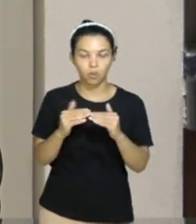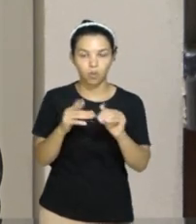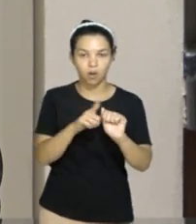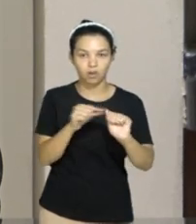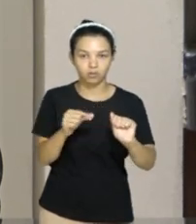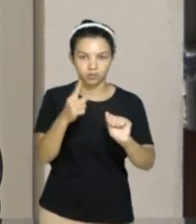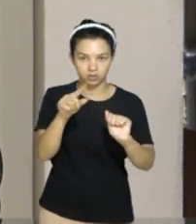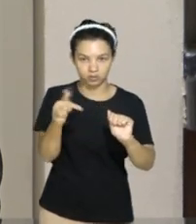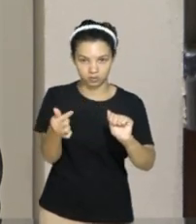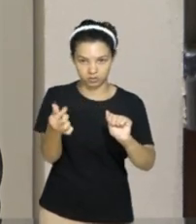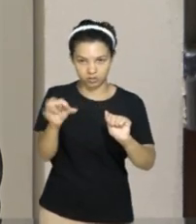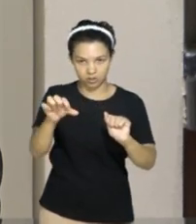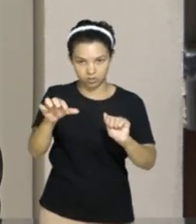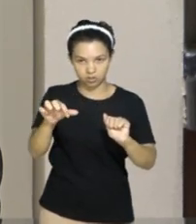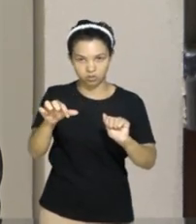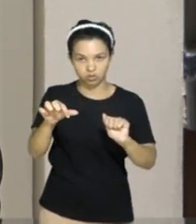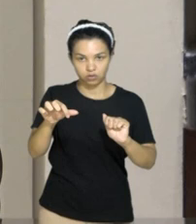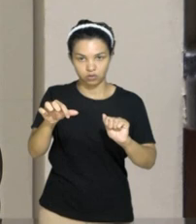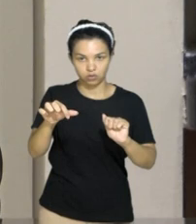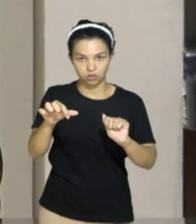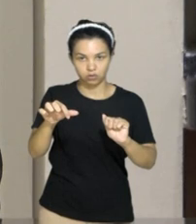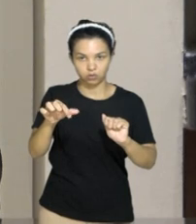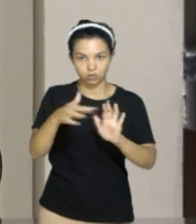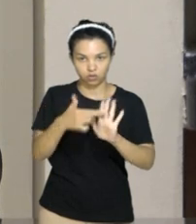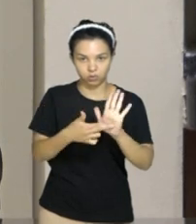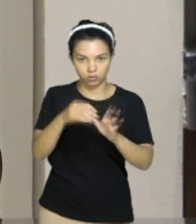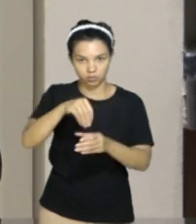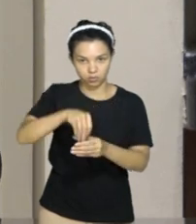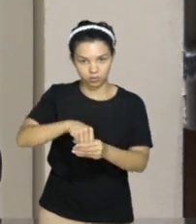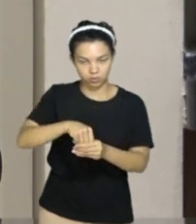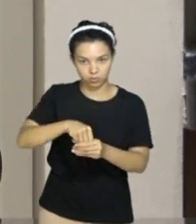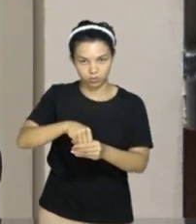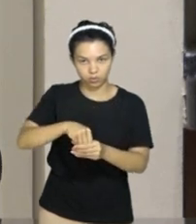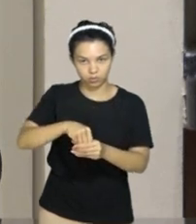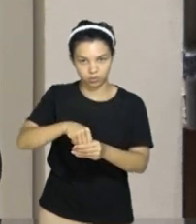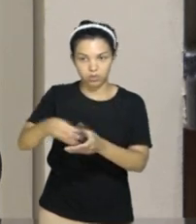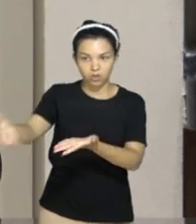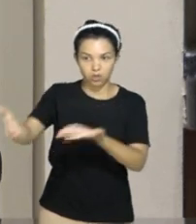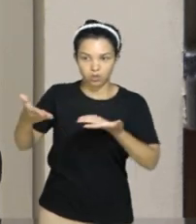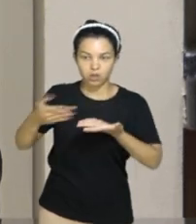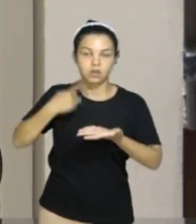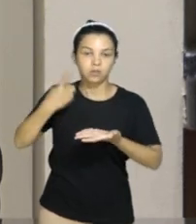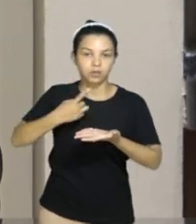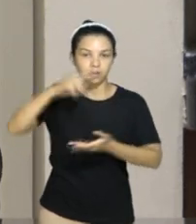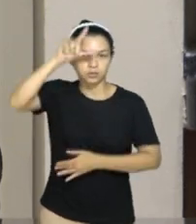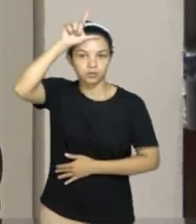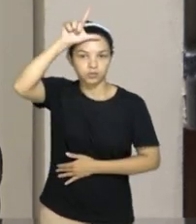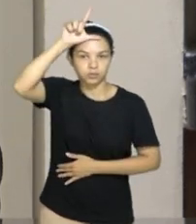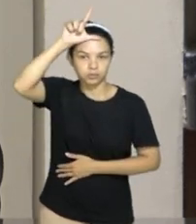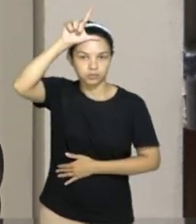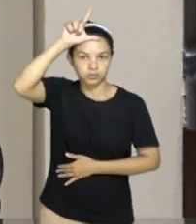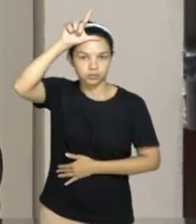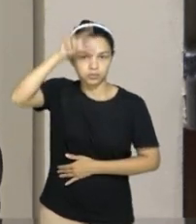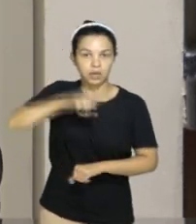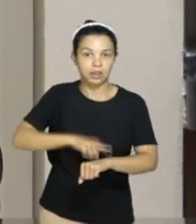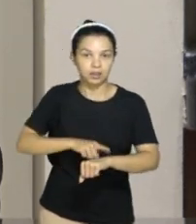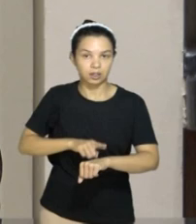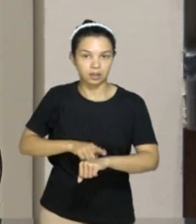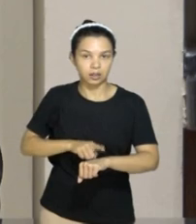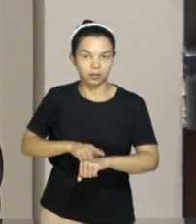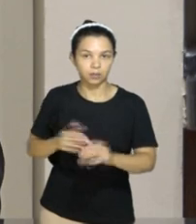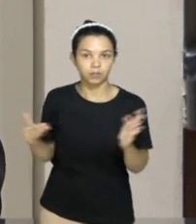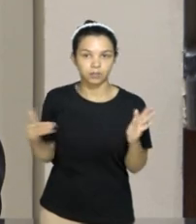do nosso Regimento Interno o deputado Sargento Lima vossa excelência